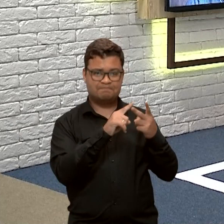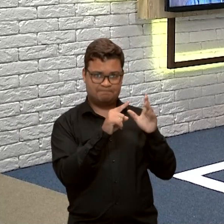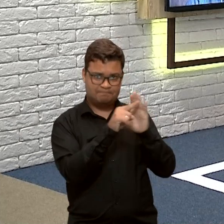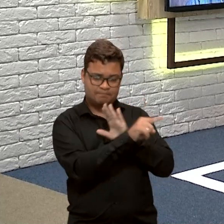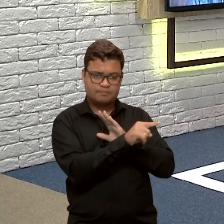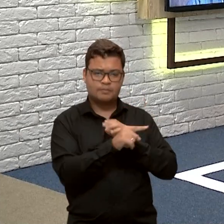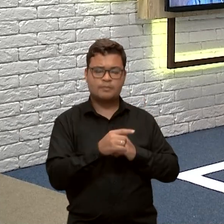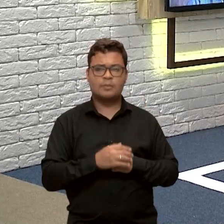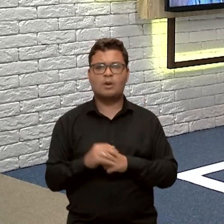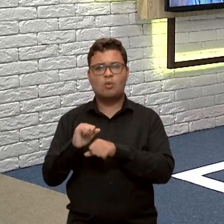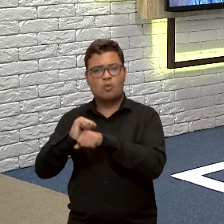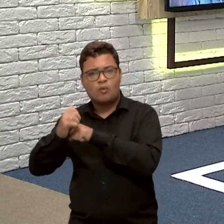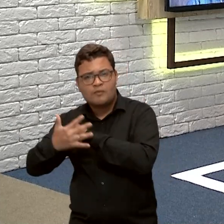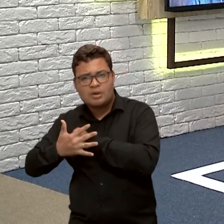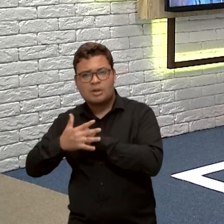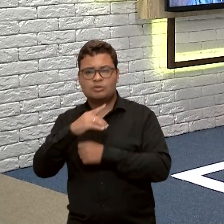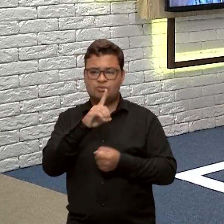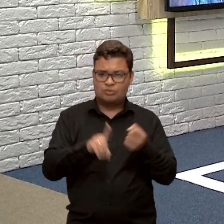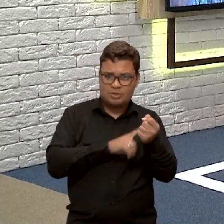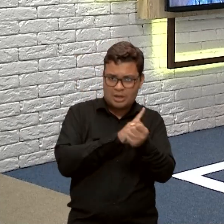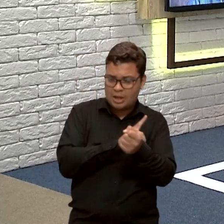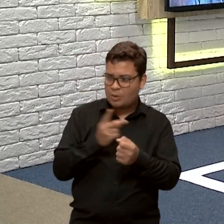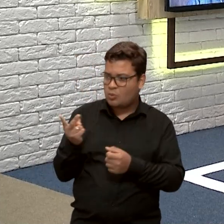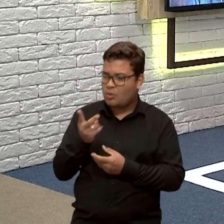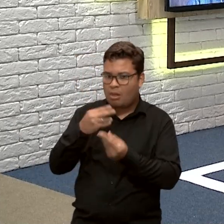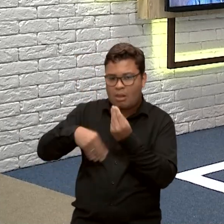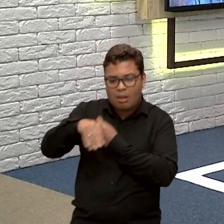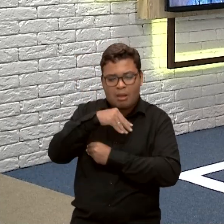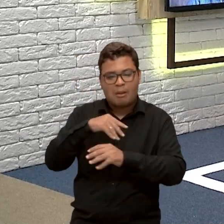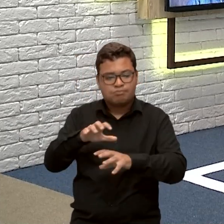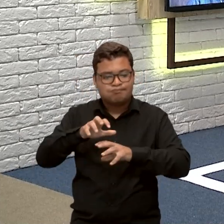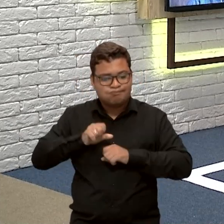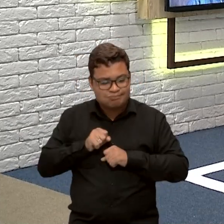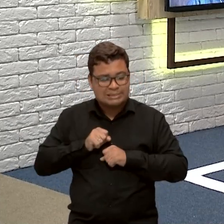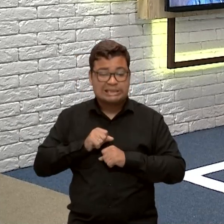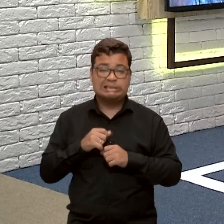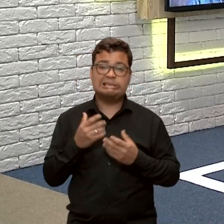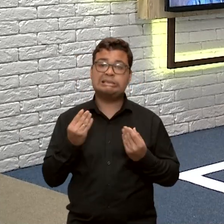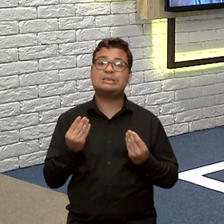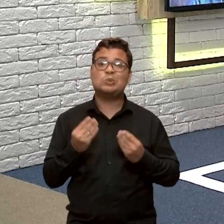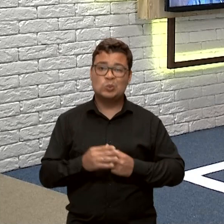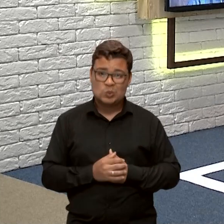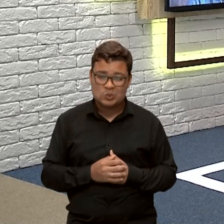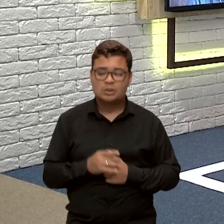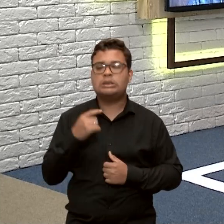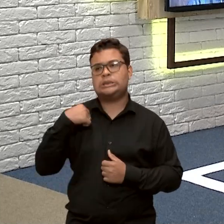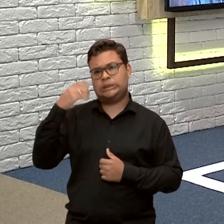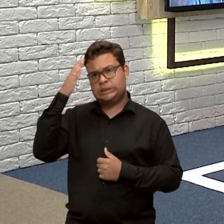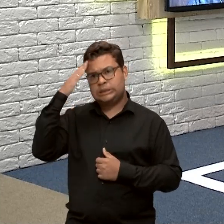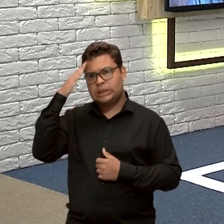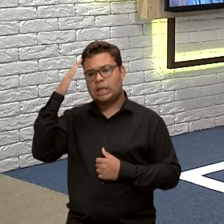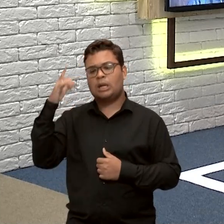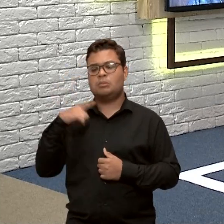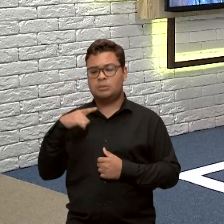risco e sempre em casos de dúvida de virose não usar nem corticoide precoce e nem